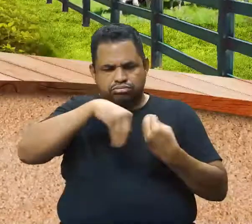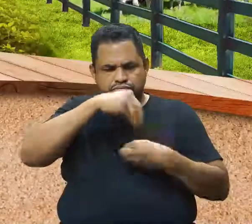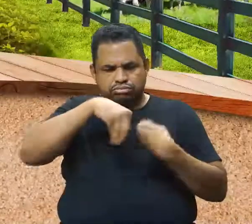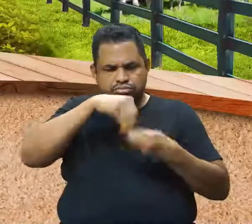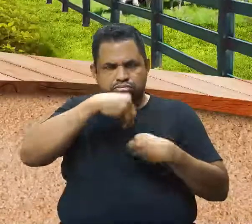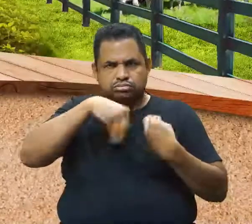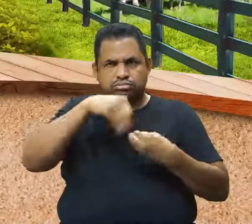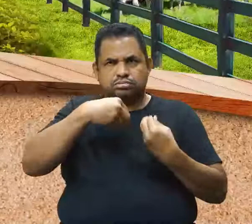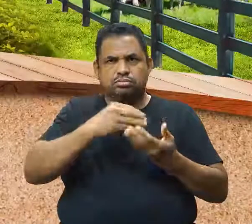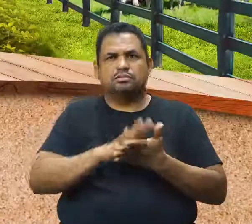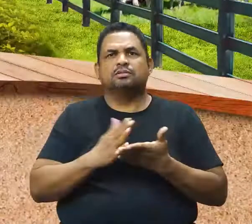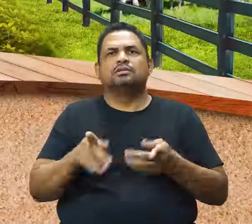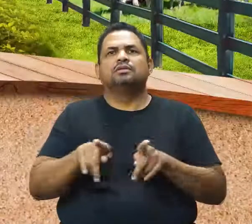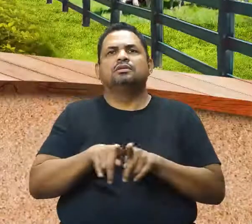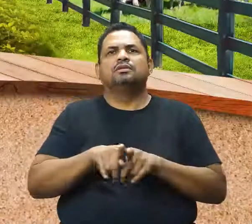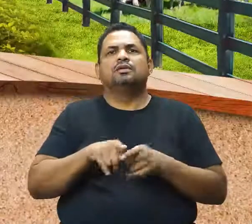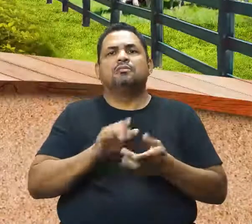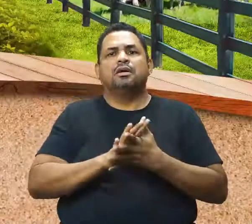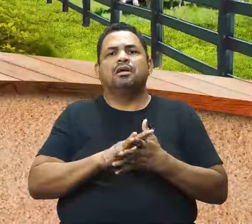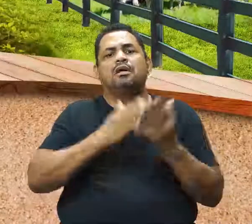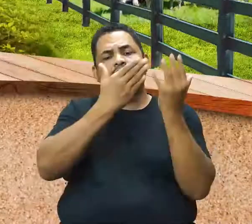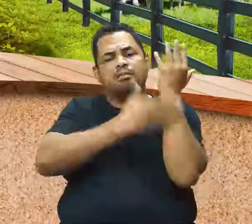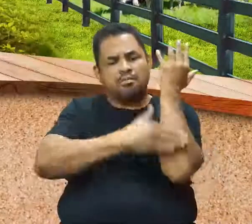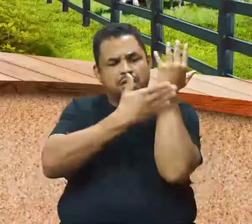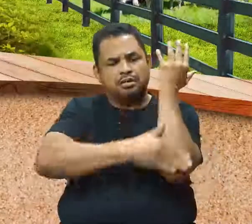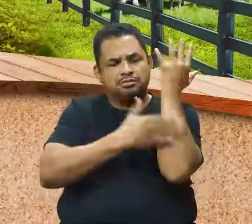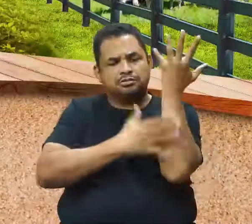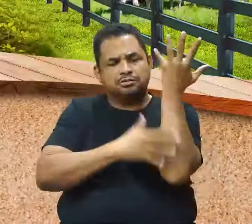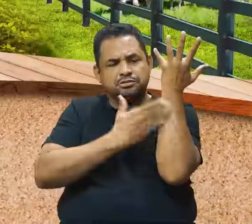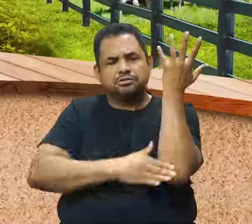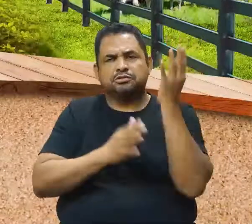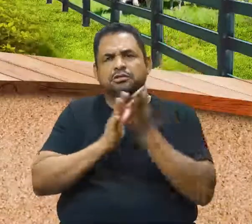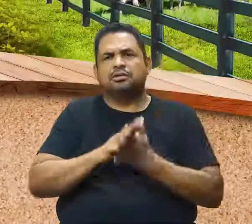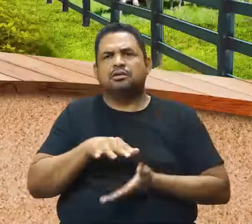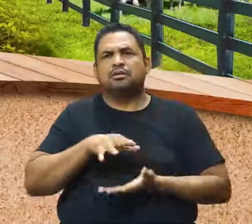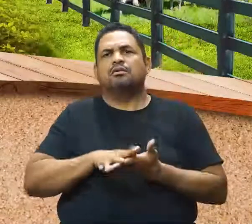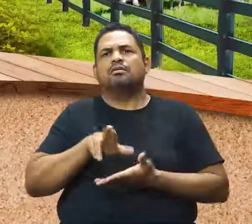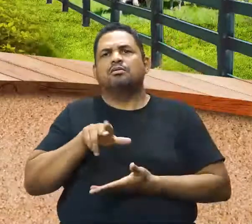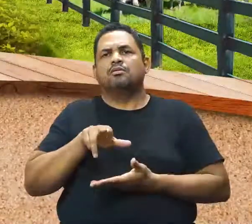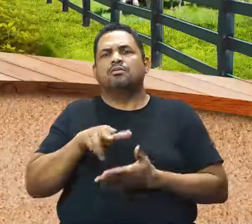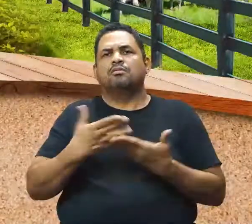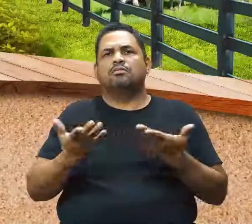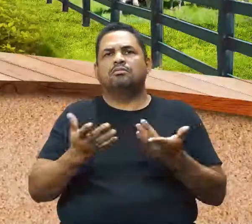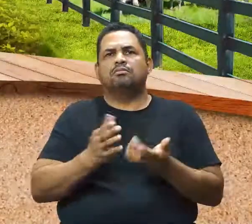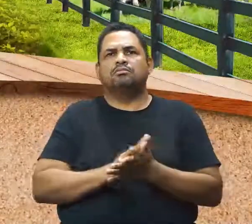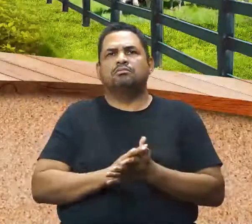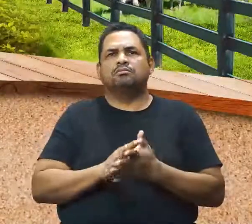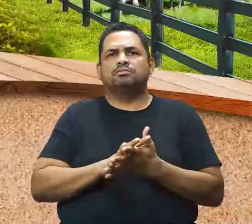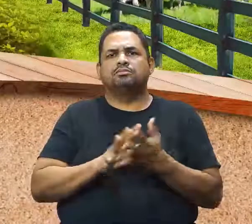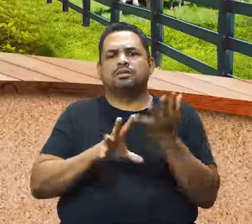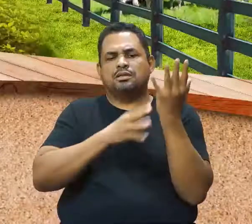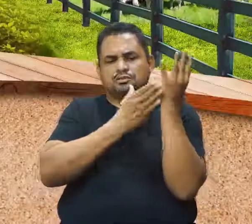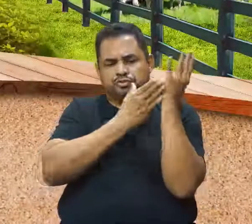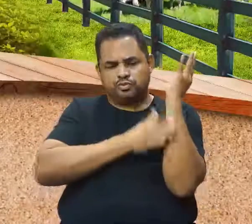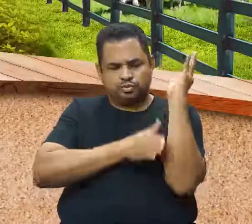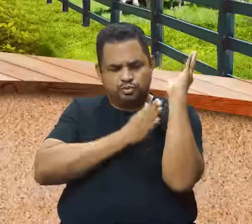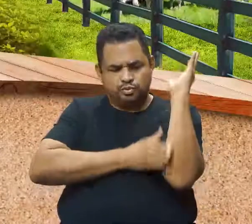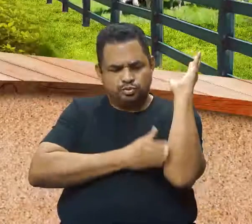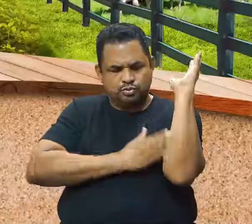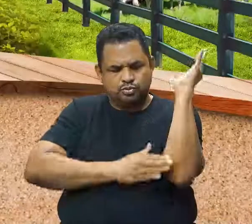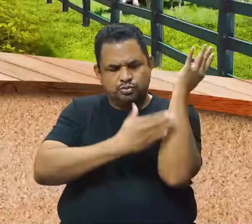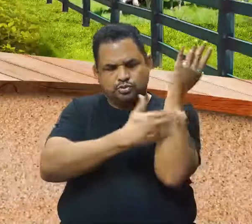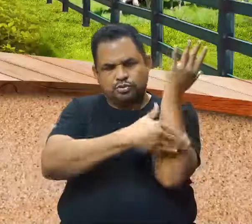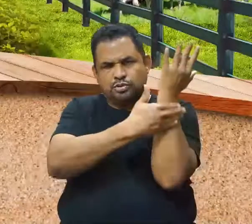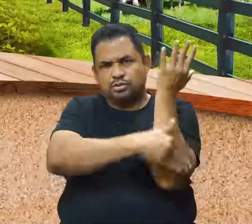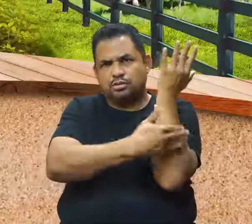igual ao abacaxi. O abacaxi, você vai processar o abacaxi, retira a casca e